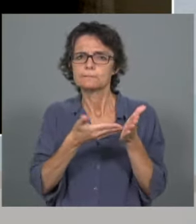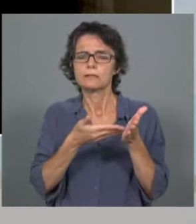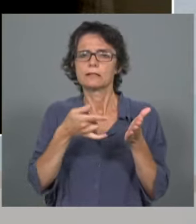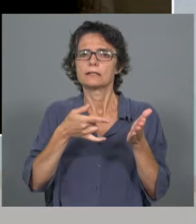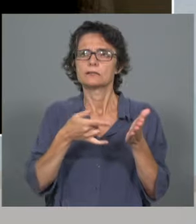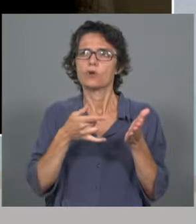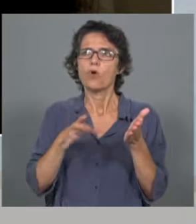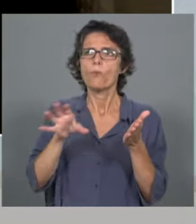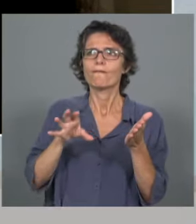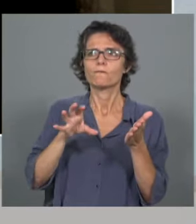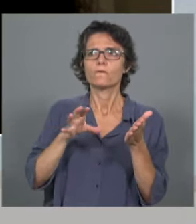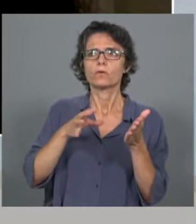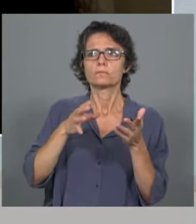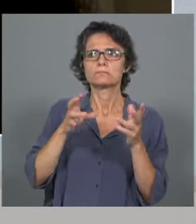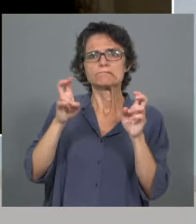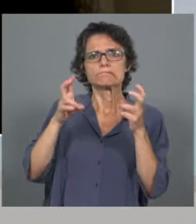encontro que pode ser